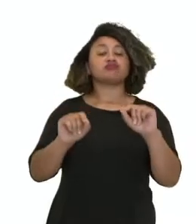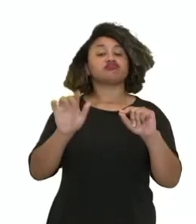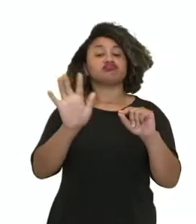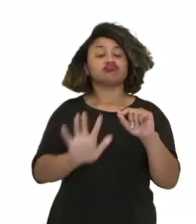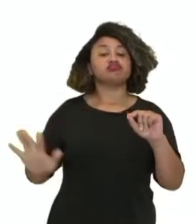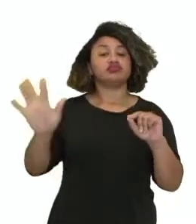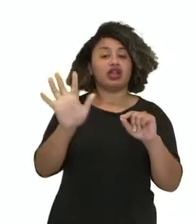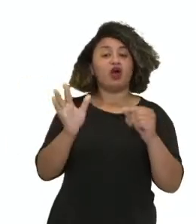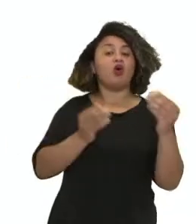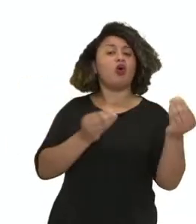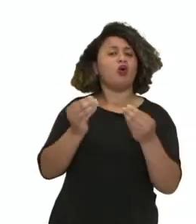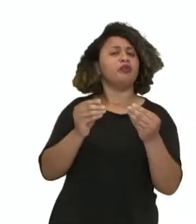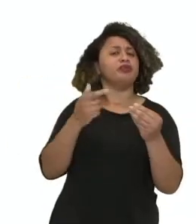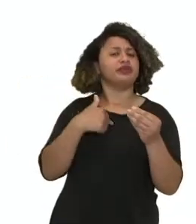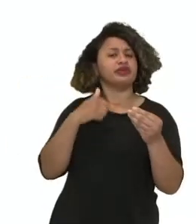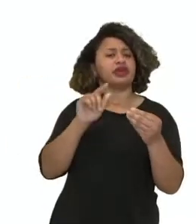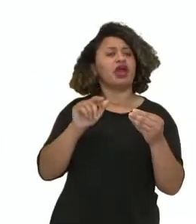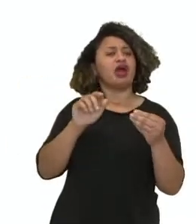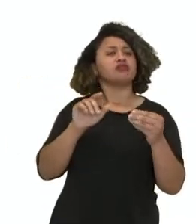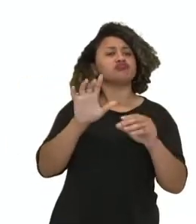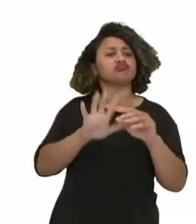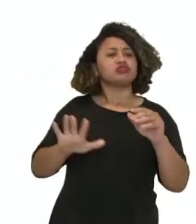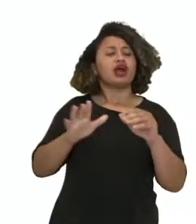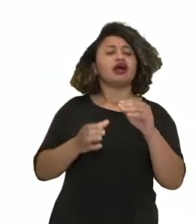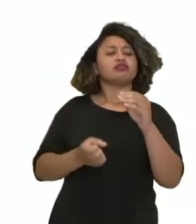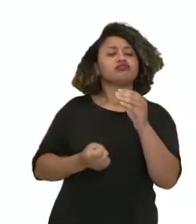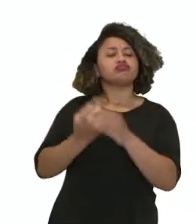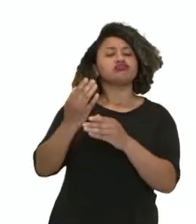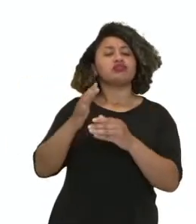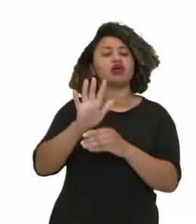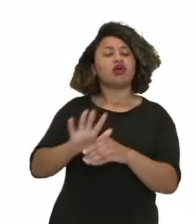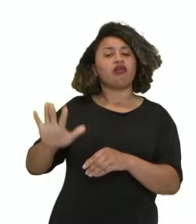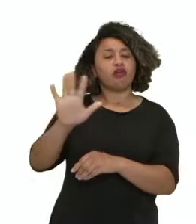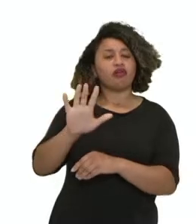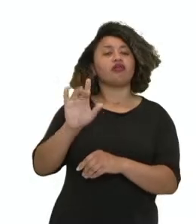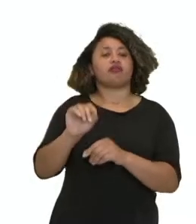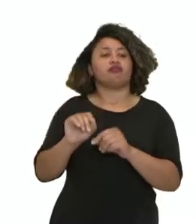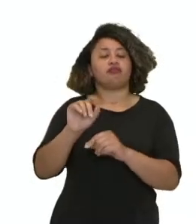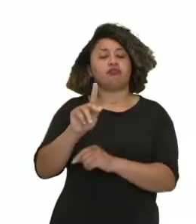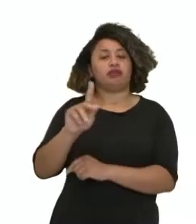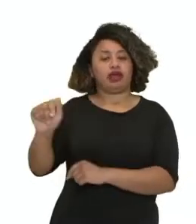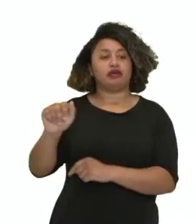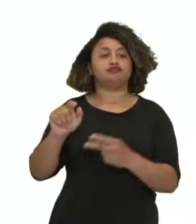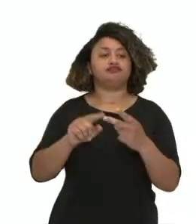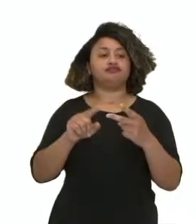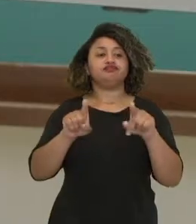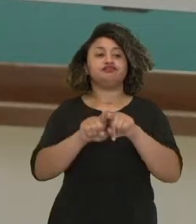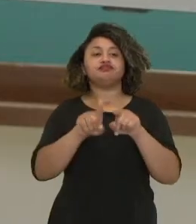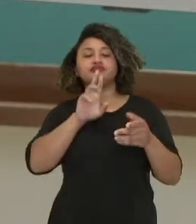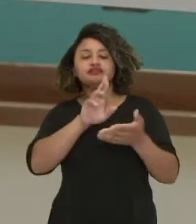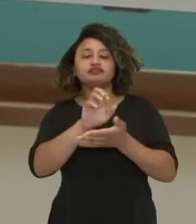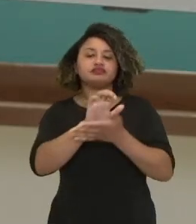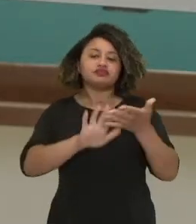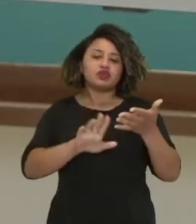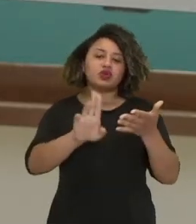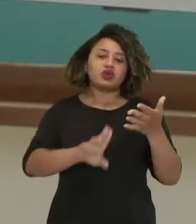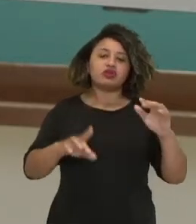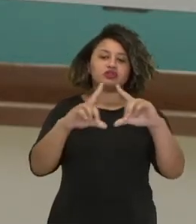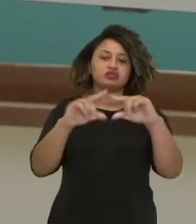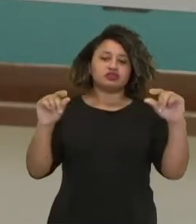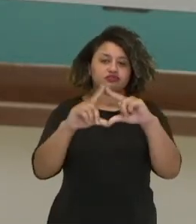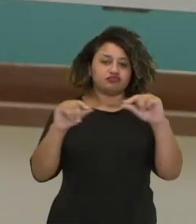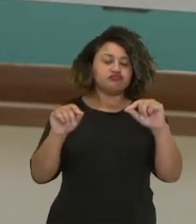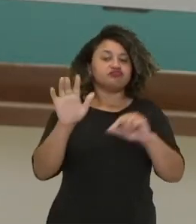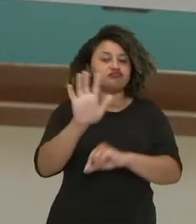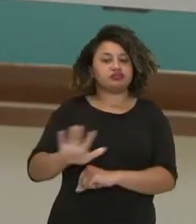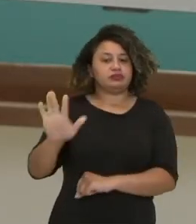de uma PA, ou ainda posso chamar de lei de formação de uma PA, e resolver exercícios usando a fórmula do termo geral